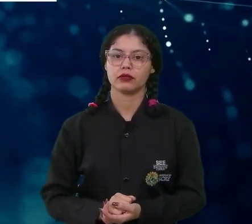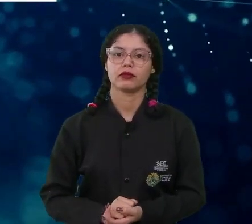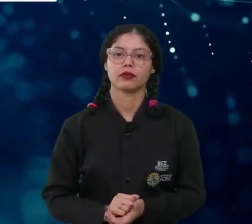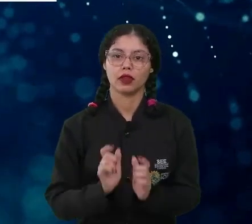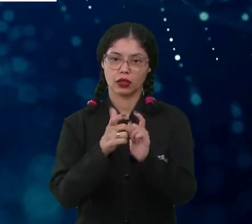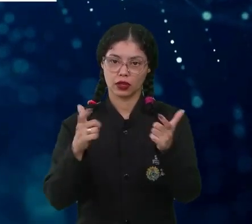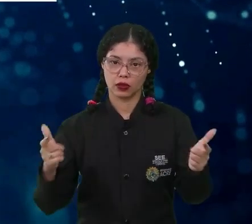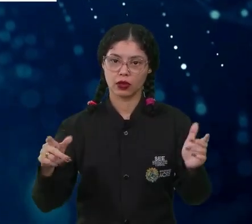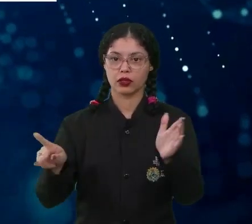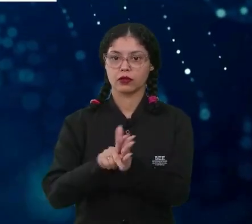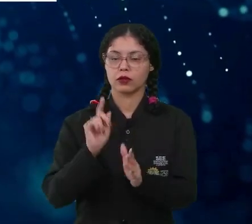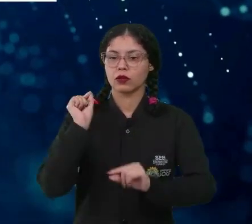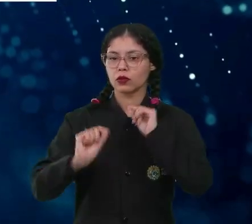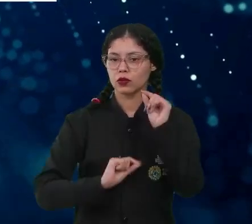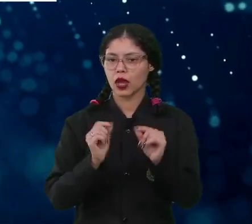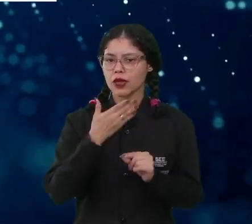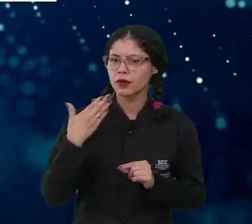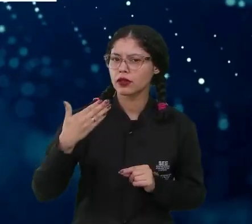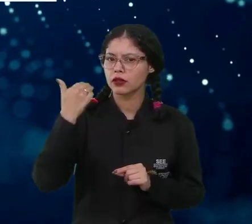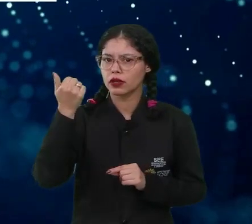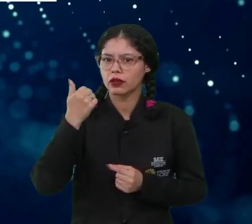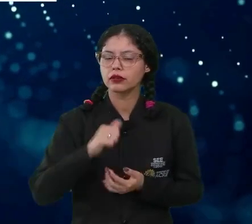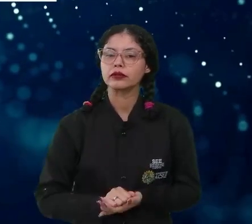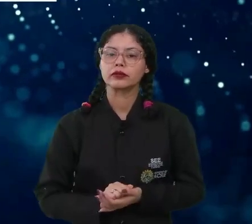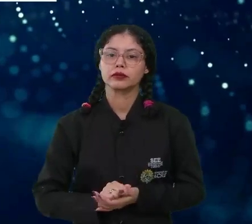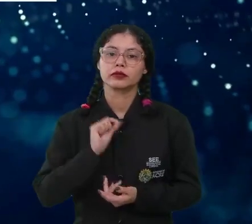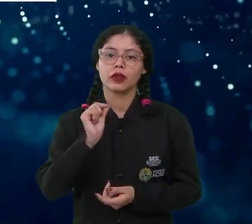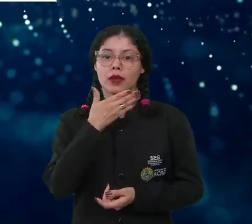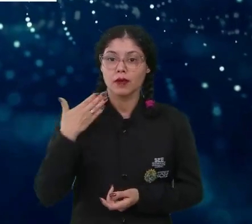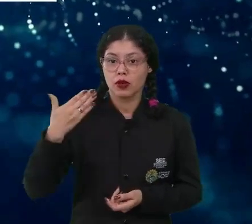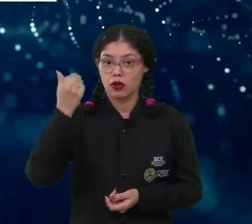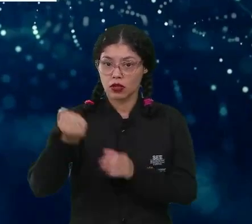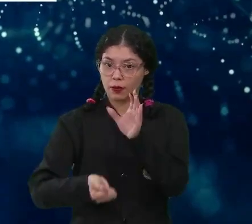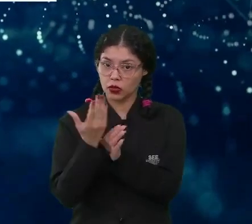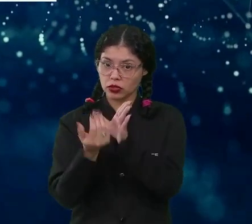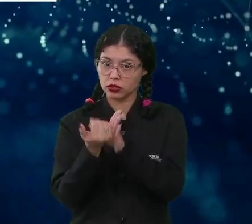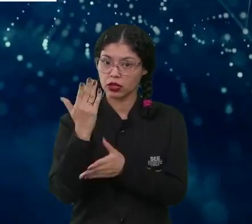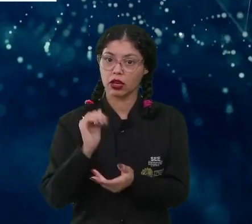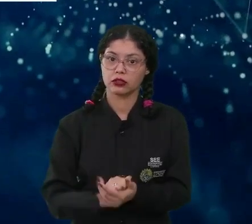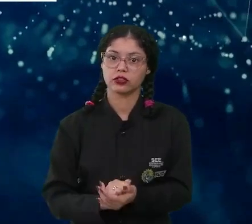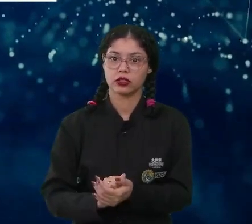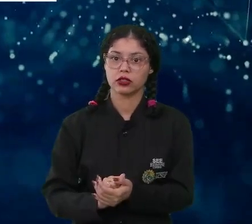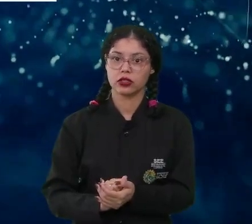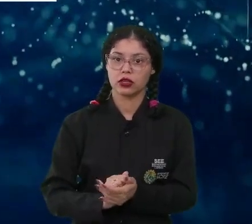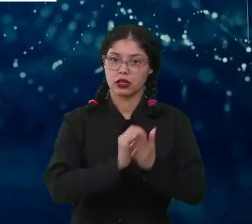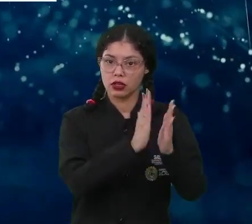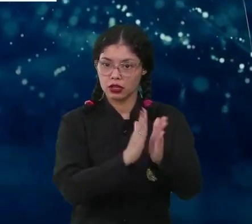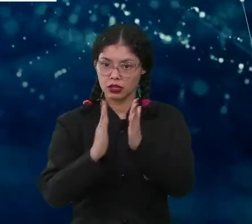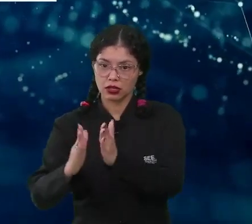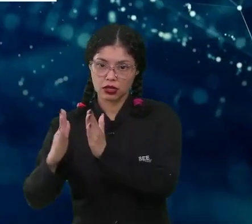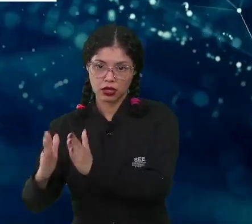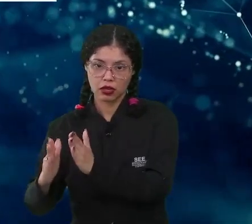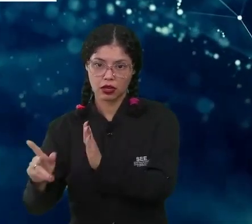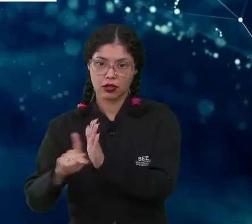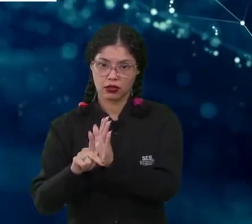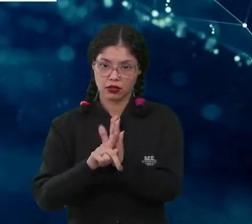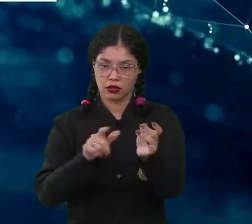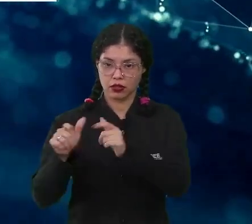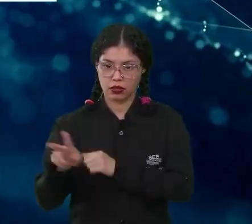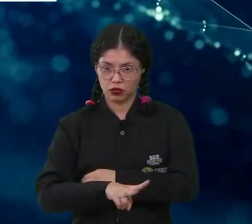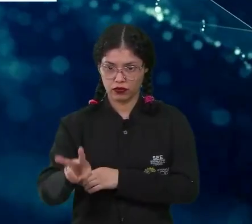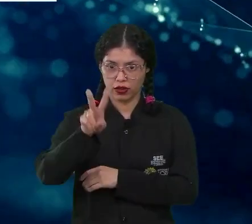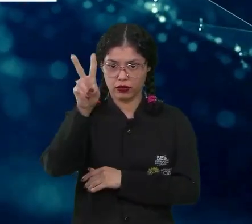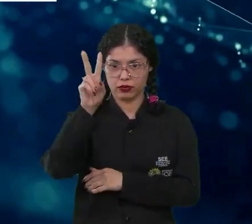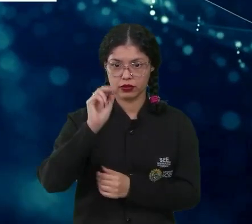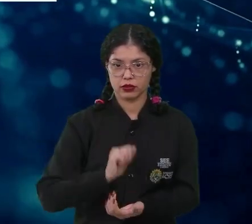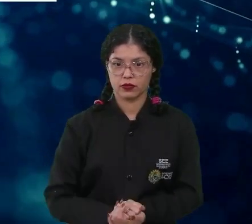da eficiência. O que é levado em consideração aqui? A melhora da produtividade e a otimização da